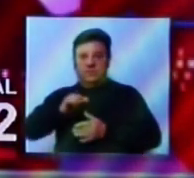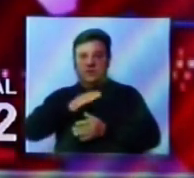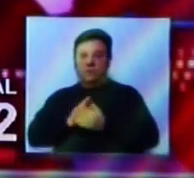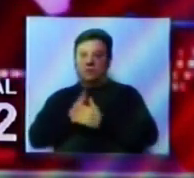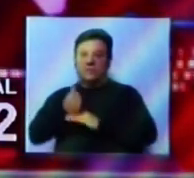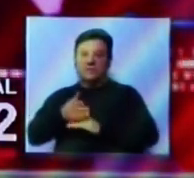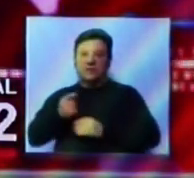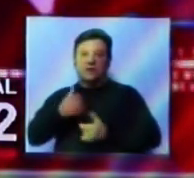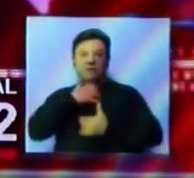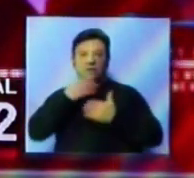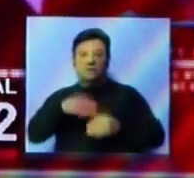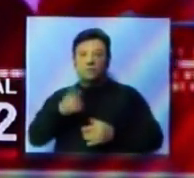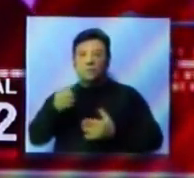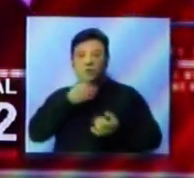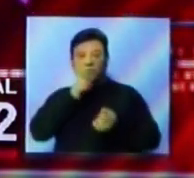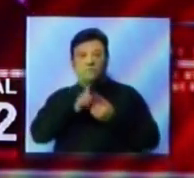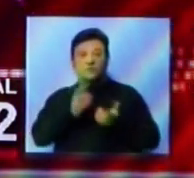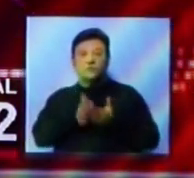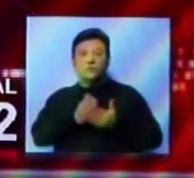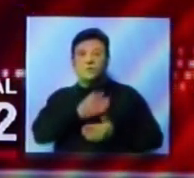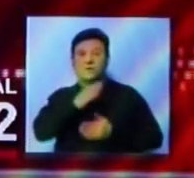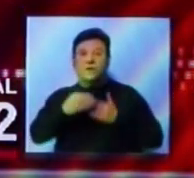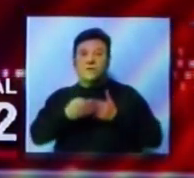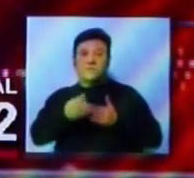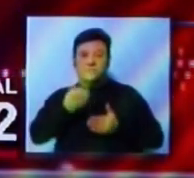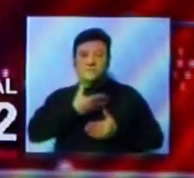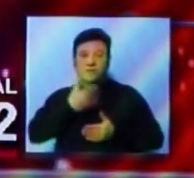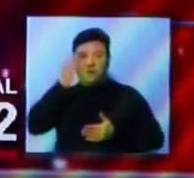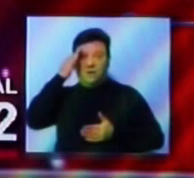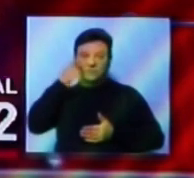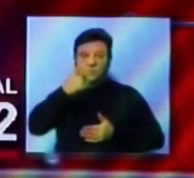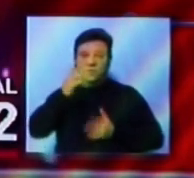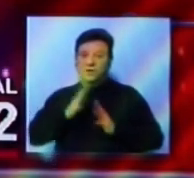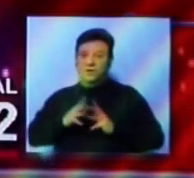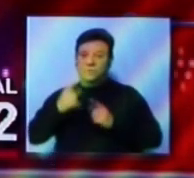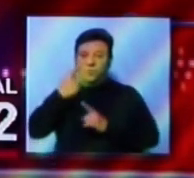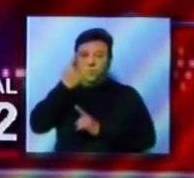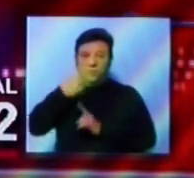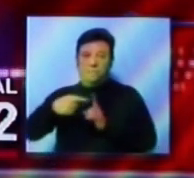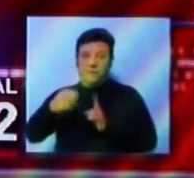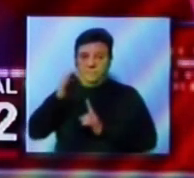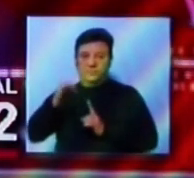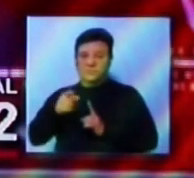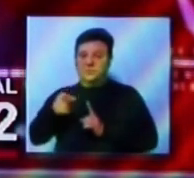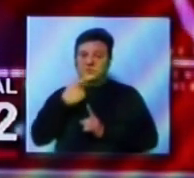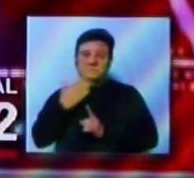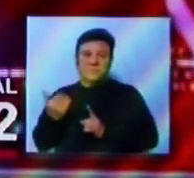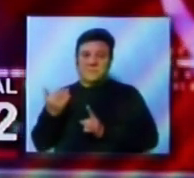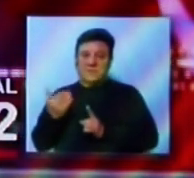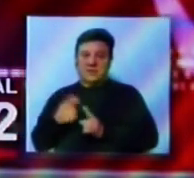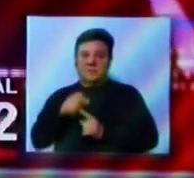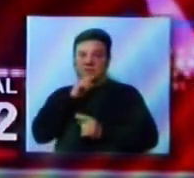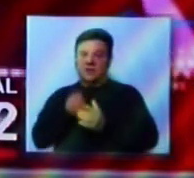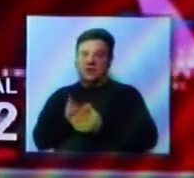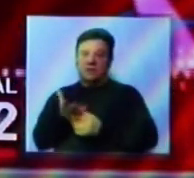crise. Numa conversa com os estudantes, o líder do PSD considera que um crescimento de 1,5% é insuficiente para